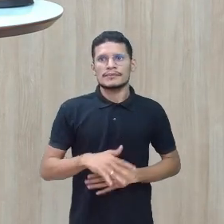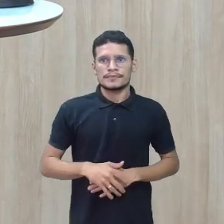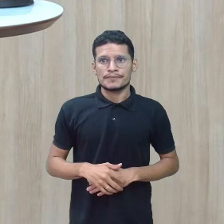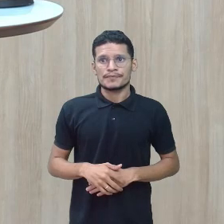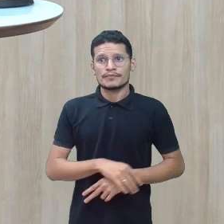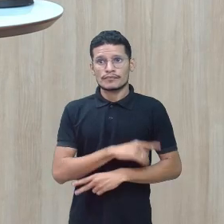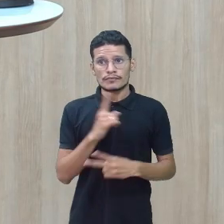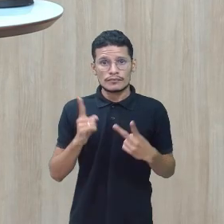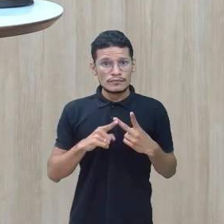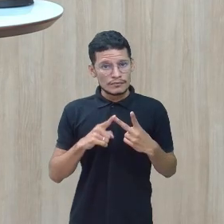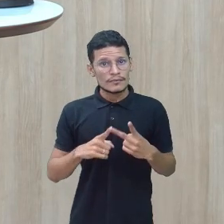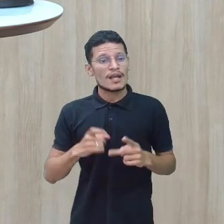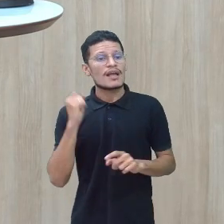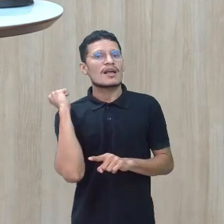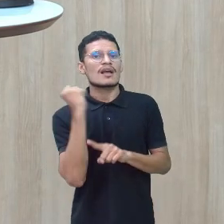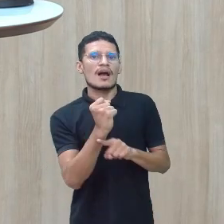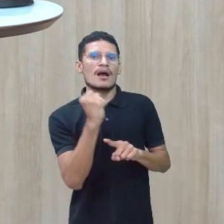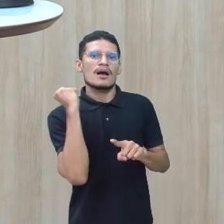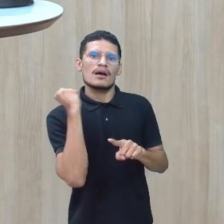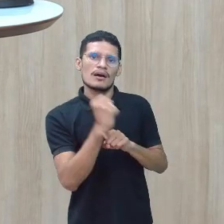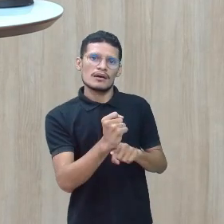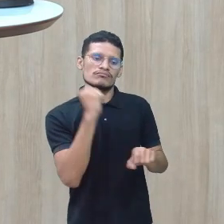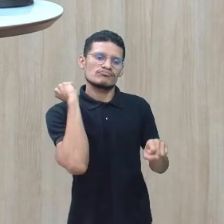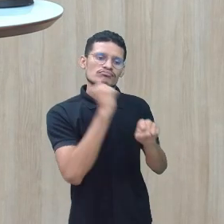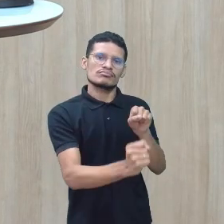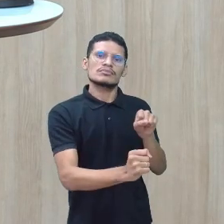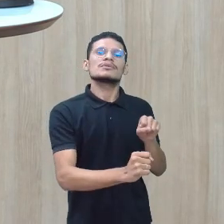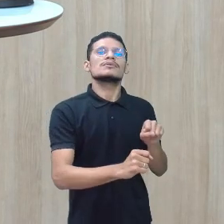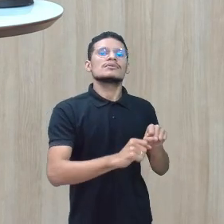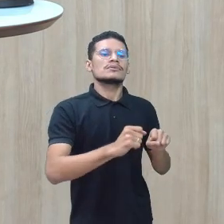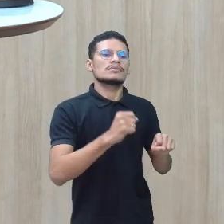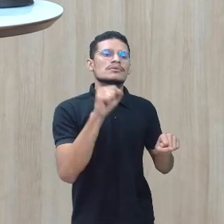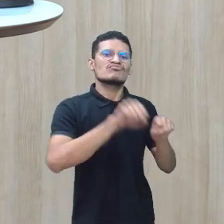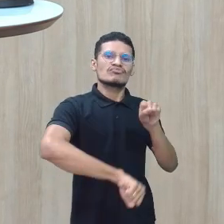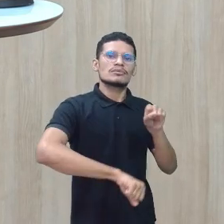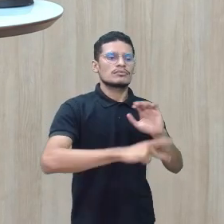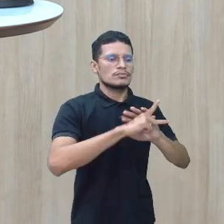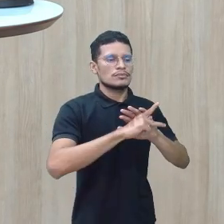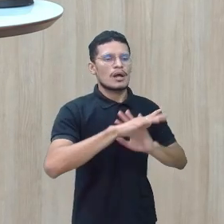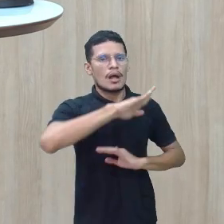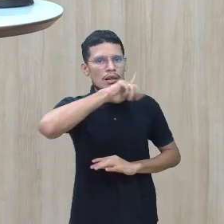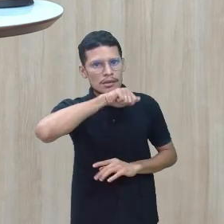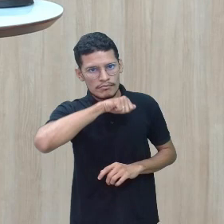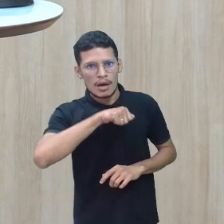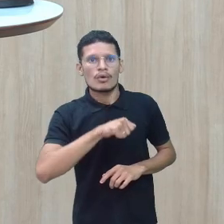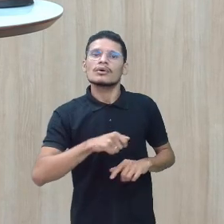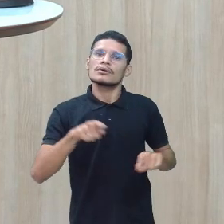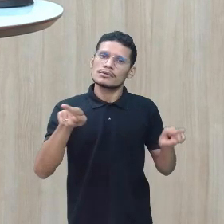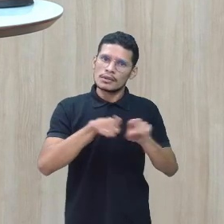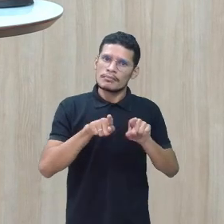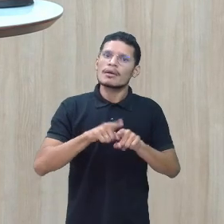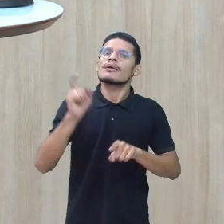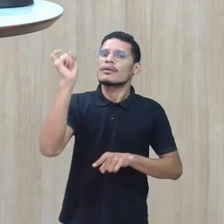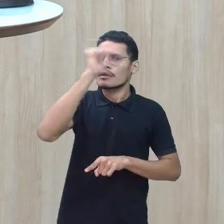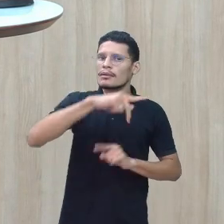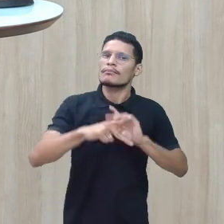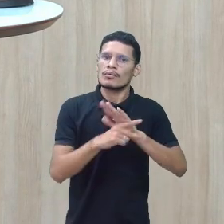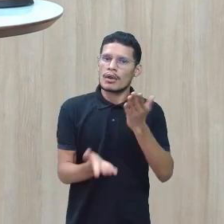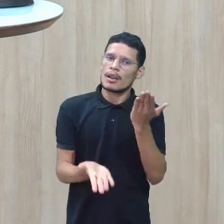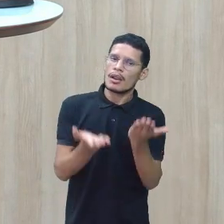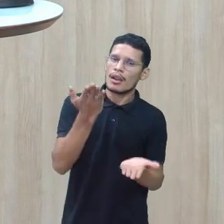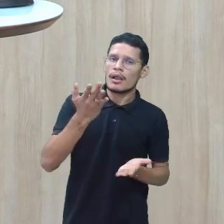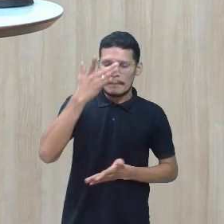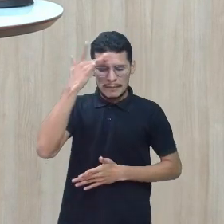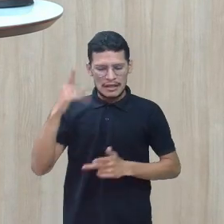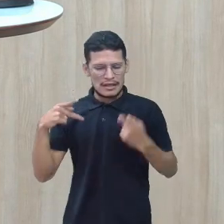espécies. A caça predatória de animais também dificulta muito o equilíbrio do ecossistema. As pessoas matam